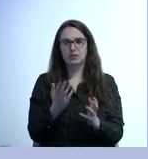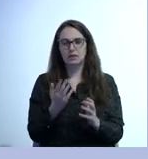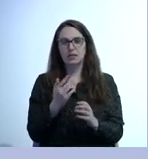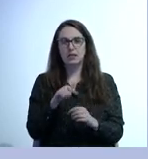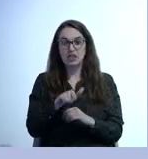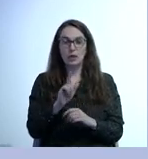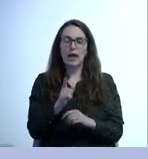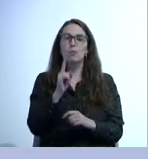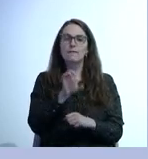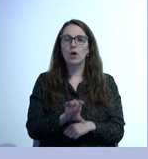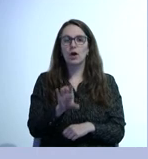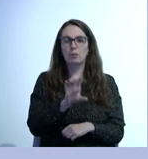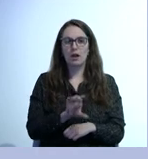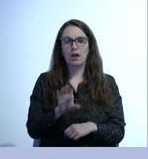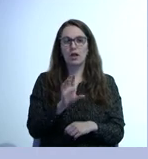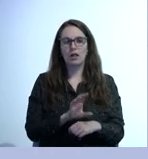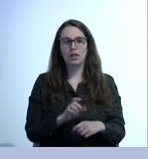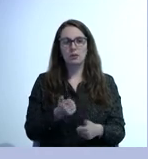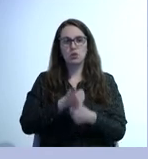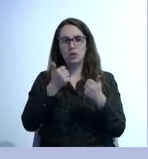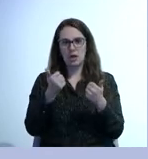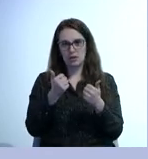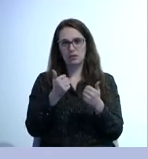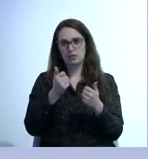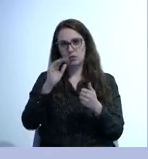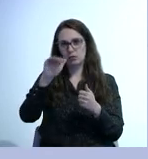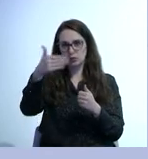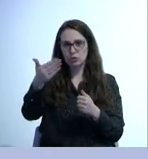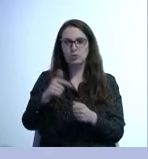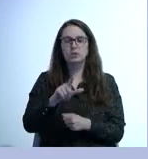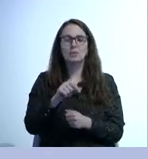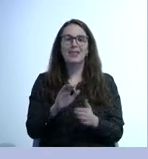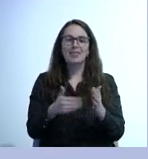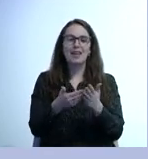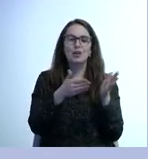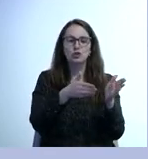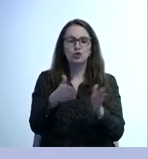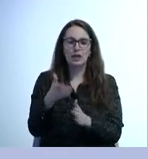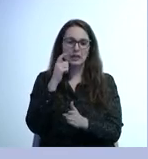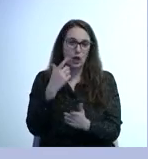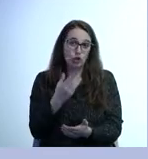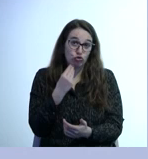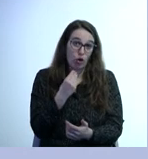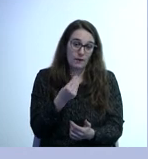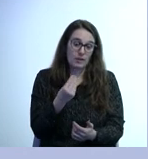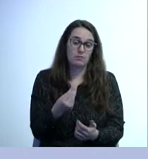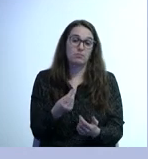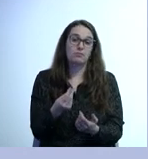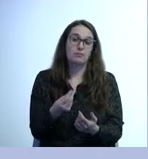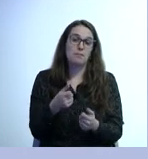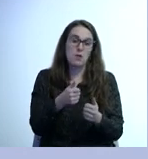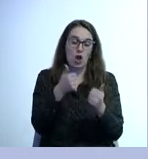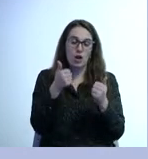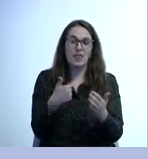esta também é uma forma de tornar para os próximos as condições melhores e mais justas e mais